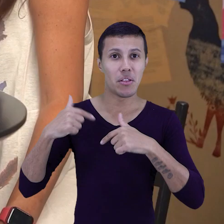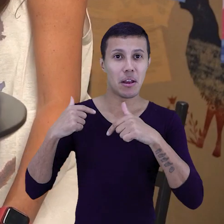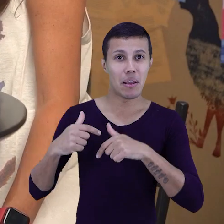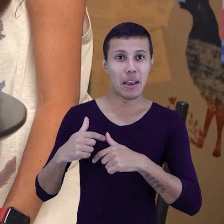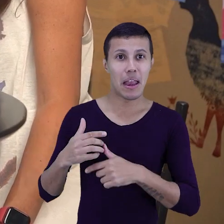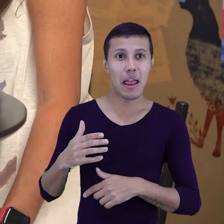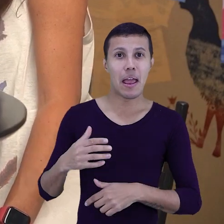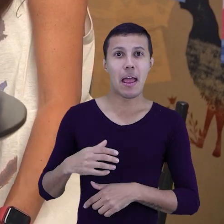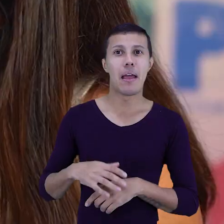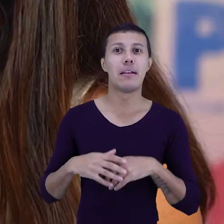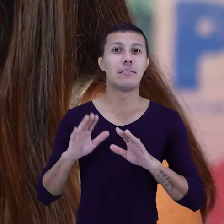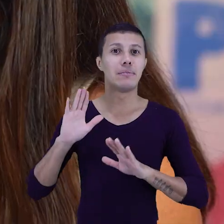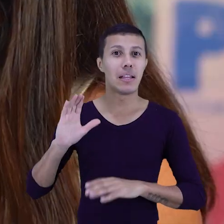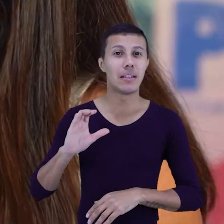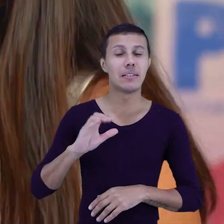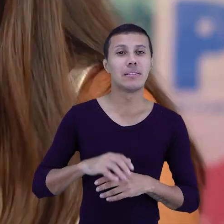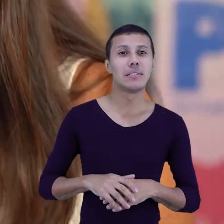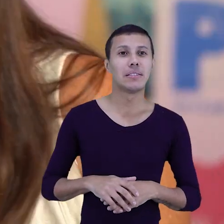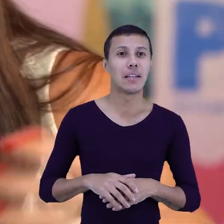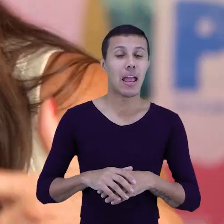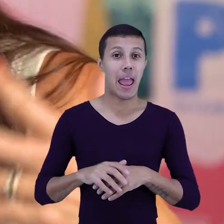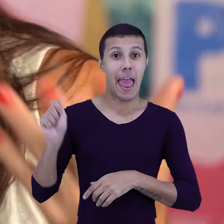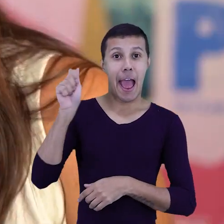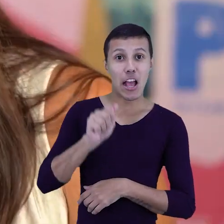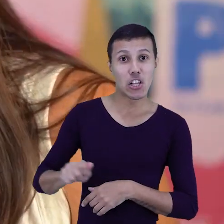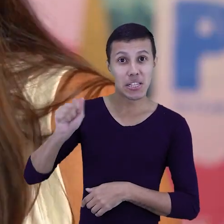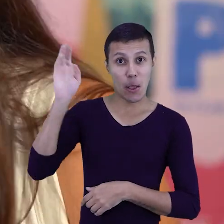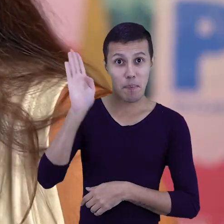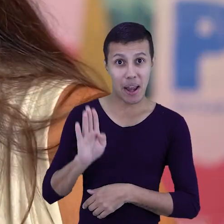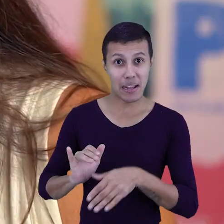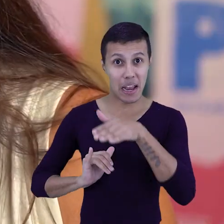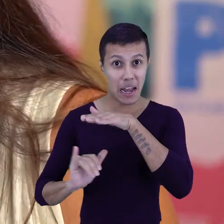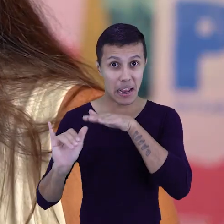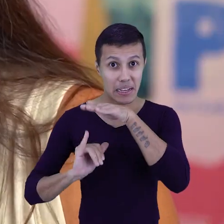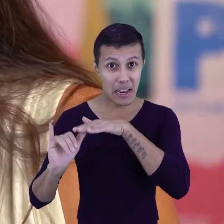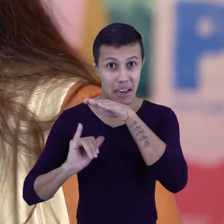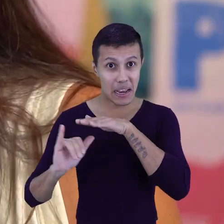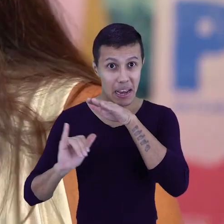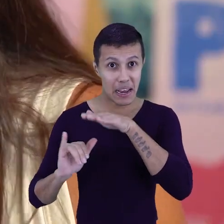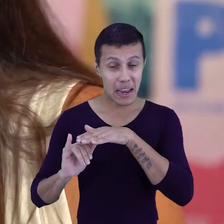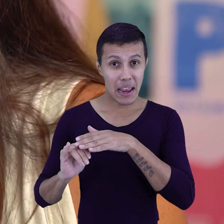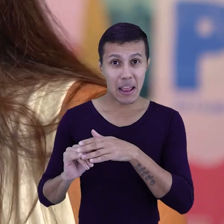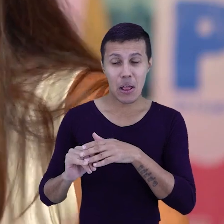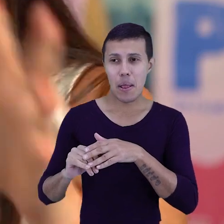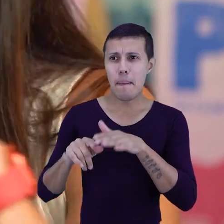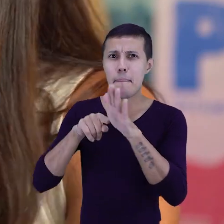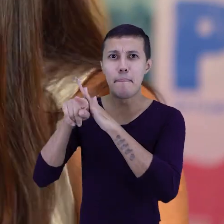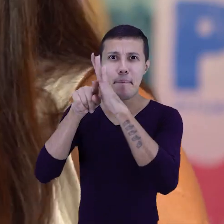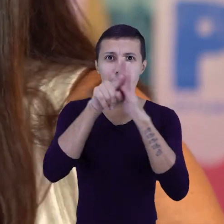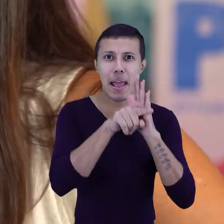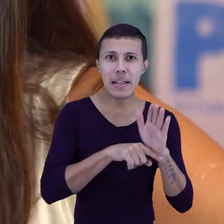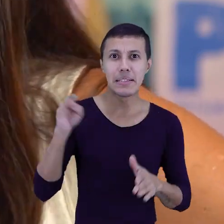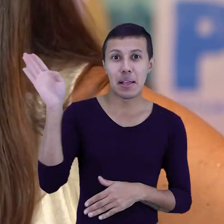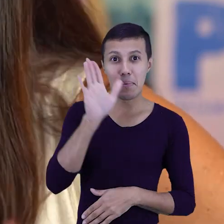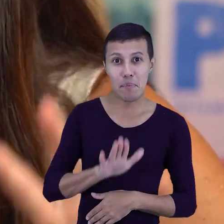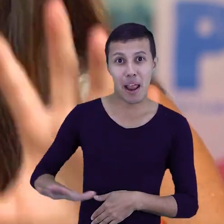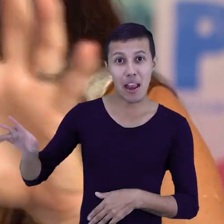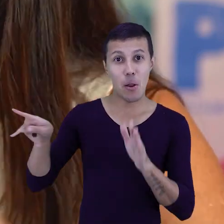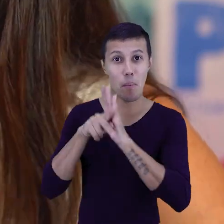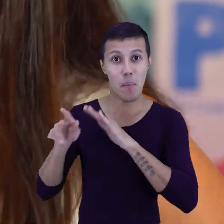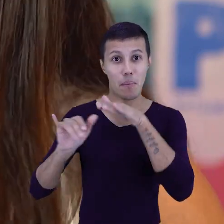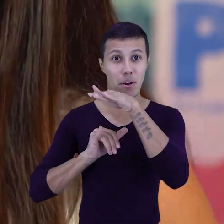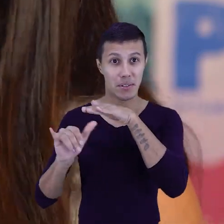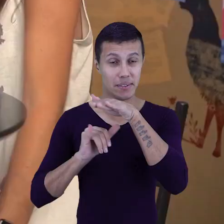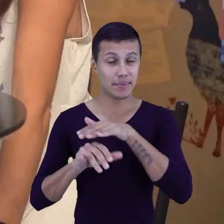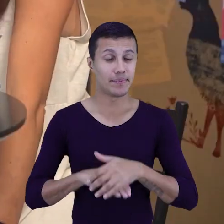trabalhando na B Startups ainda. E a B Startups é a Associação Brasileira de Startups e que tem um trabalho muito legal nesse mapeamento brasileiro, né,